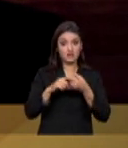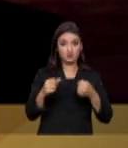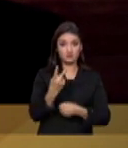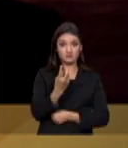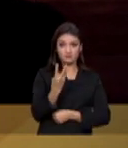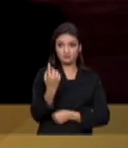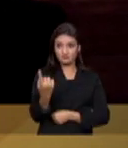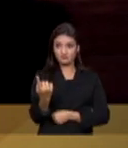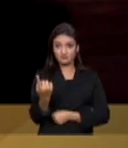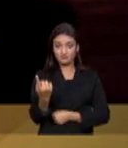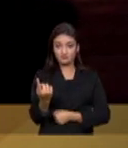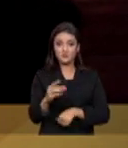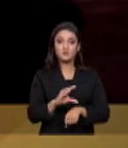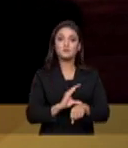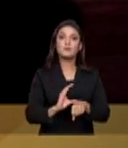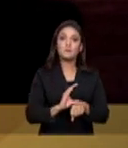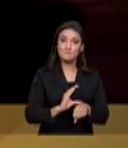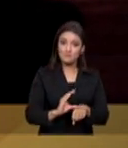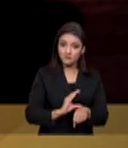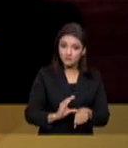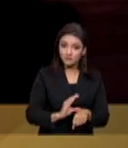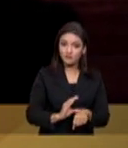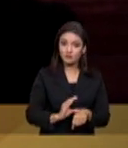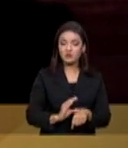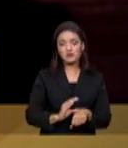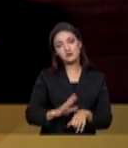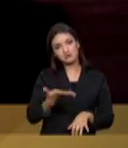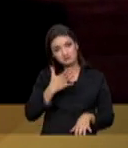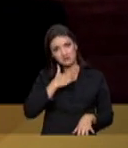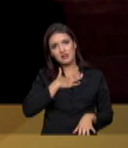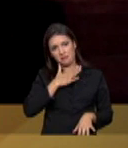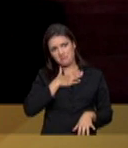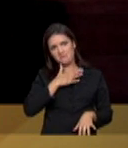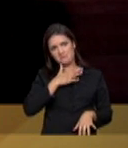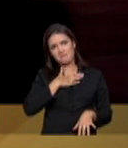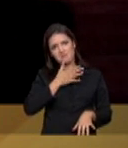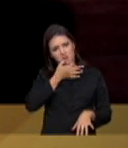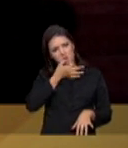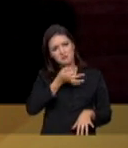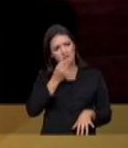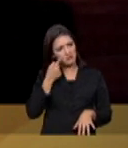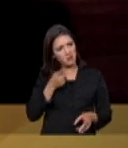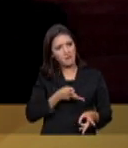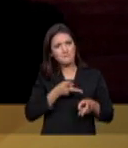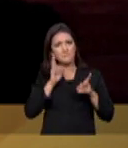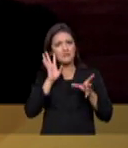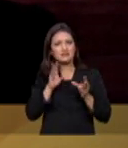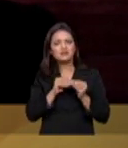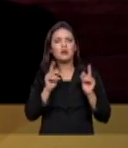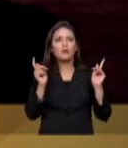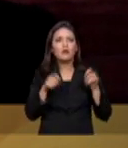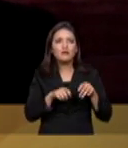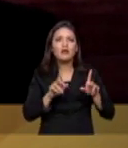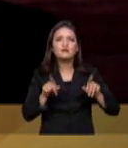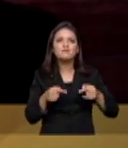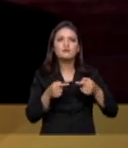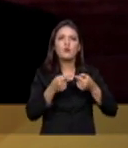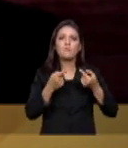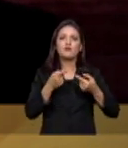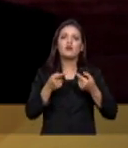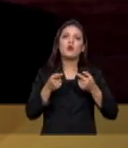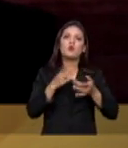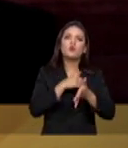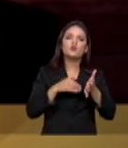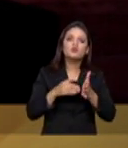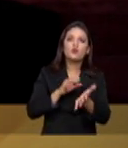do texto condicional Abarca em meu sentiram menos toda essa pluralidade de